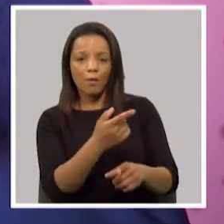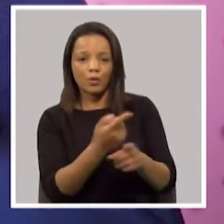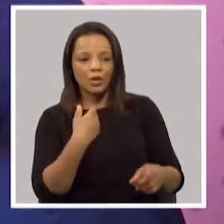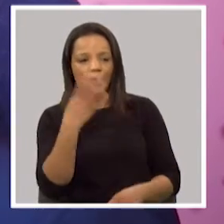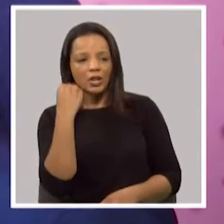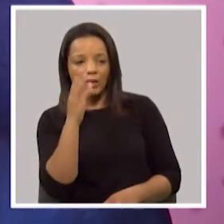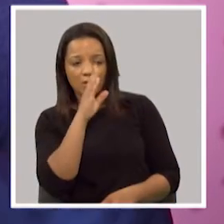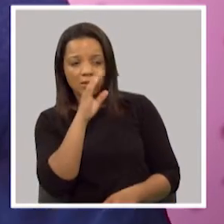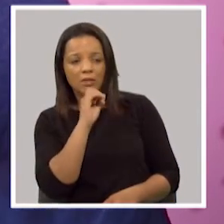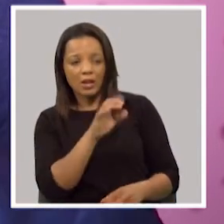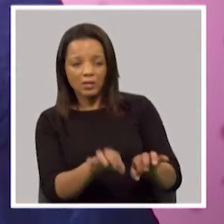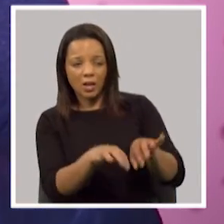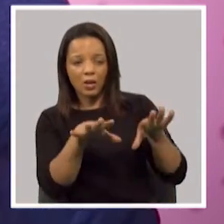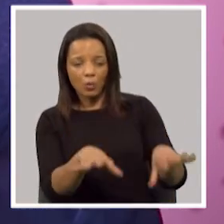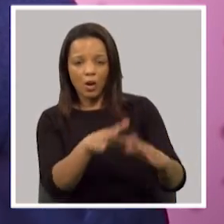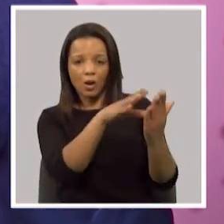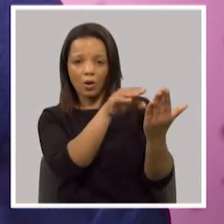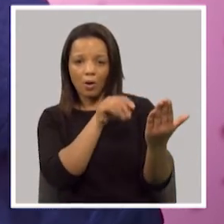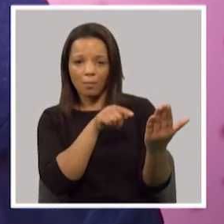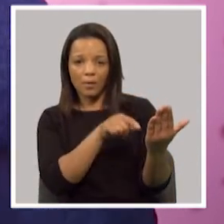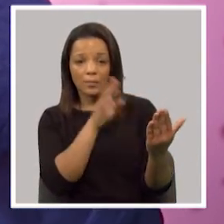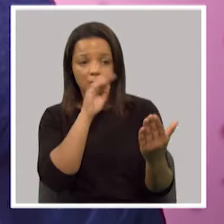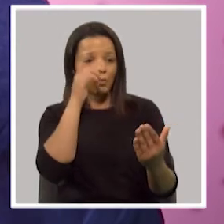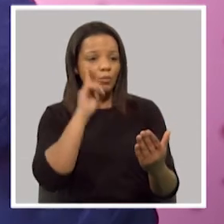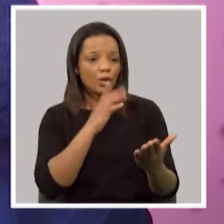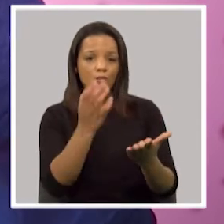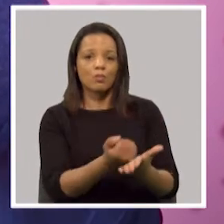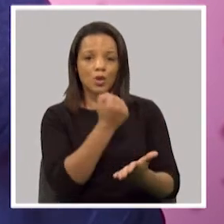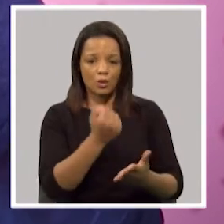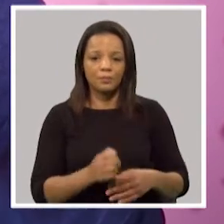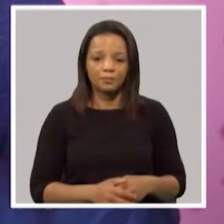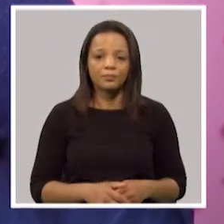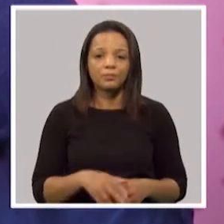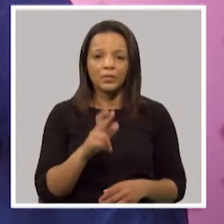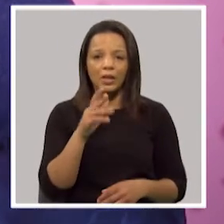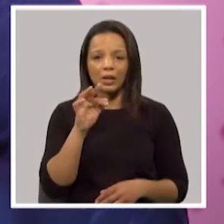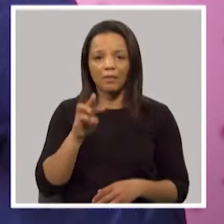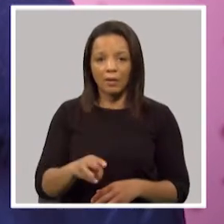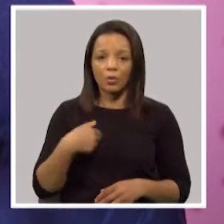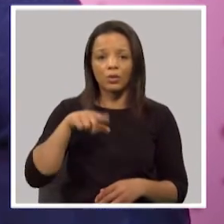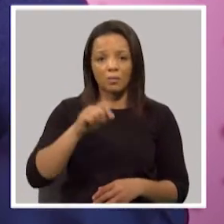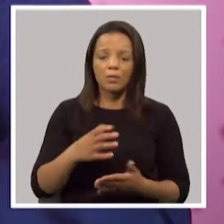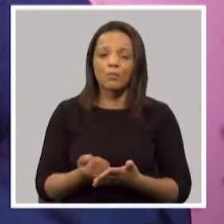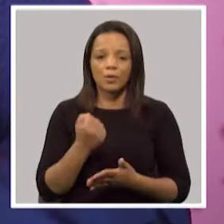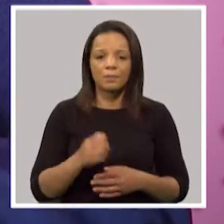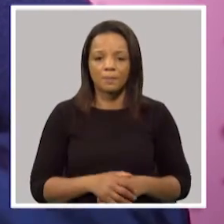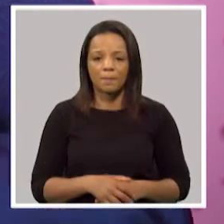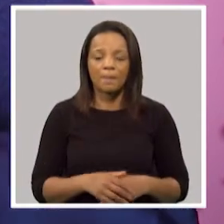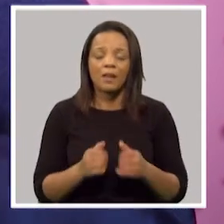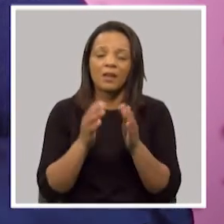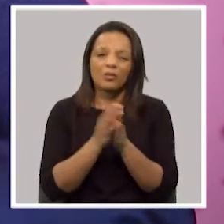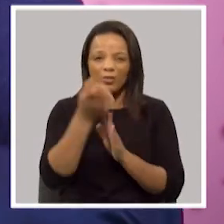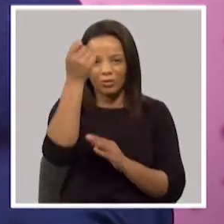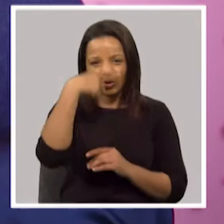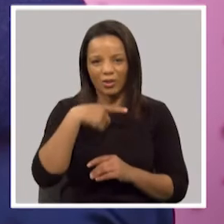ela, porque achava que se conseguisse ter um registro igual, se ela foi uma mulher bem-sucedida e chegou à RFM, eu também iria ser. Pronto,